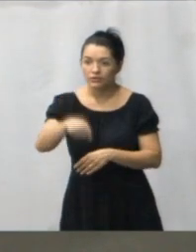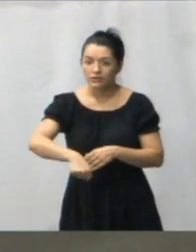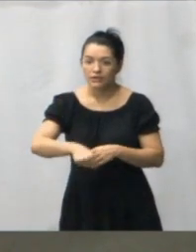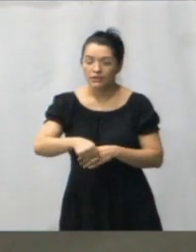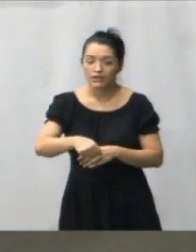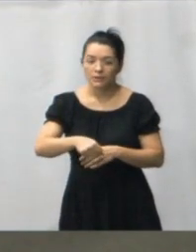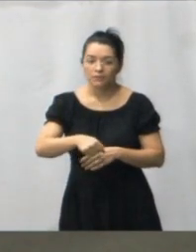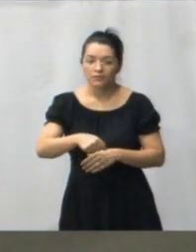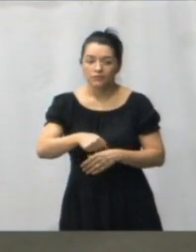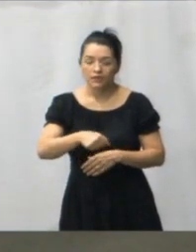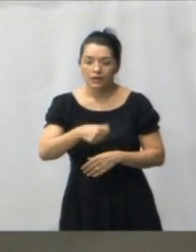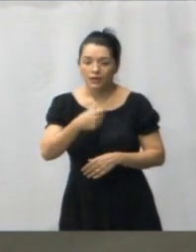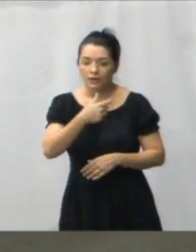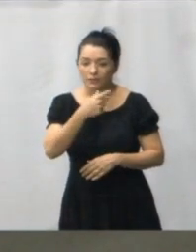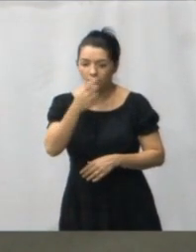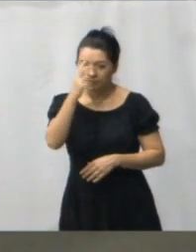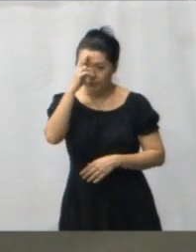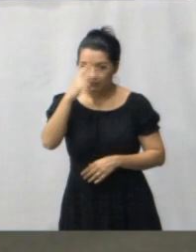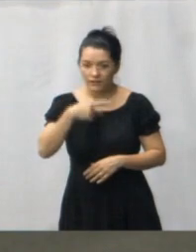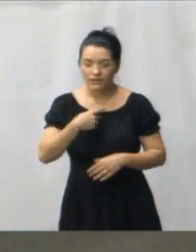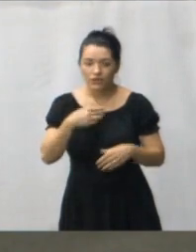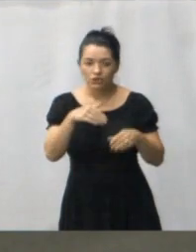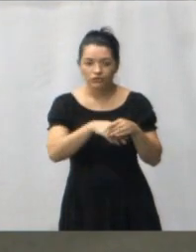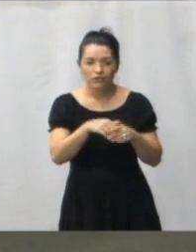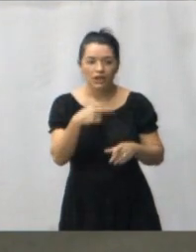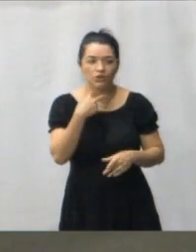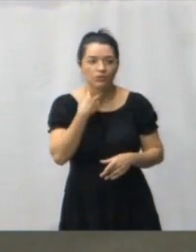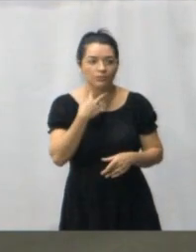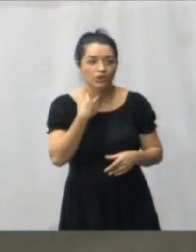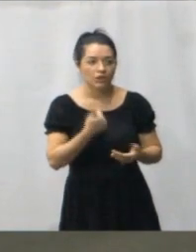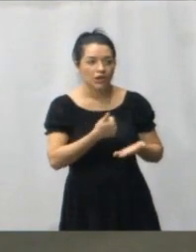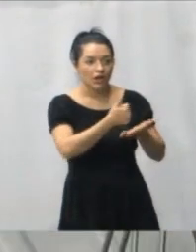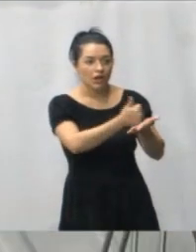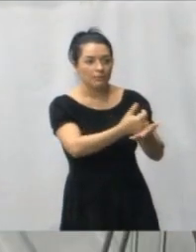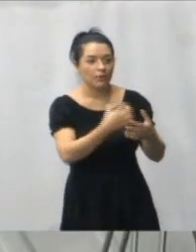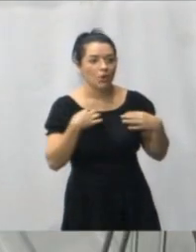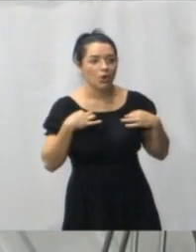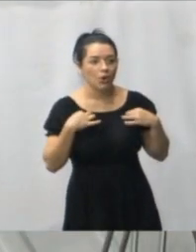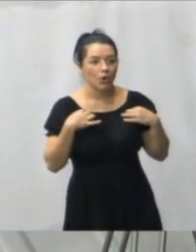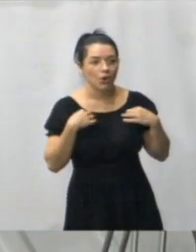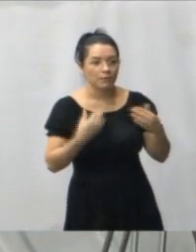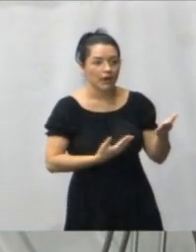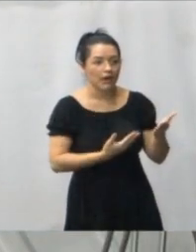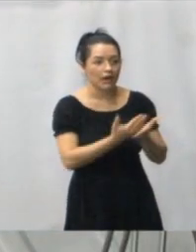fardamento aprovado no município de Vitória.